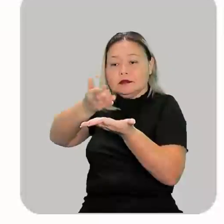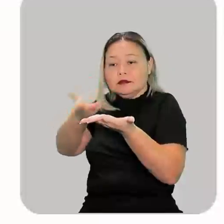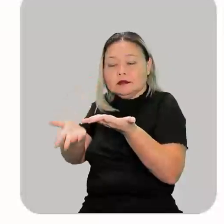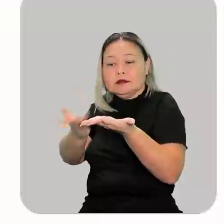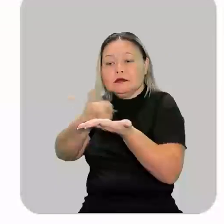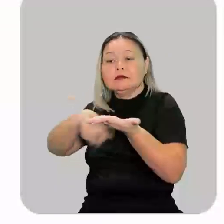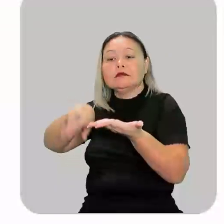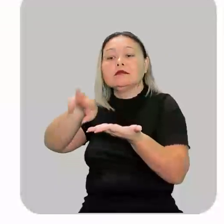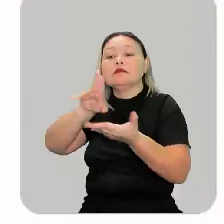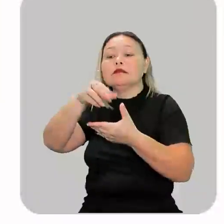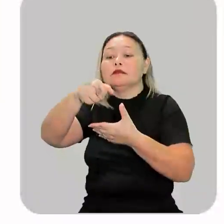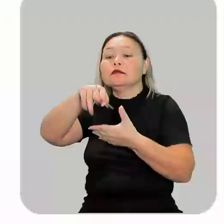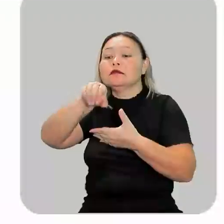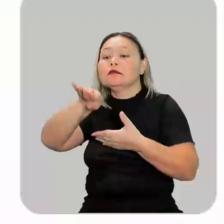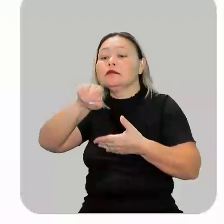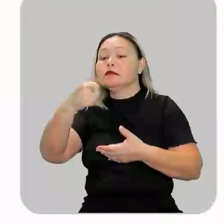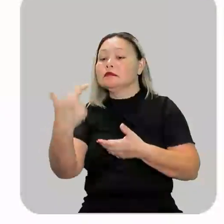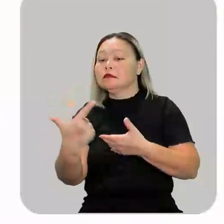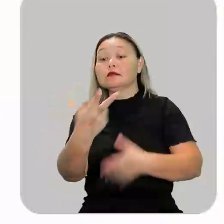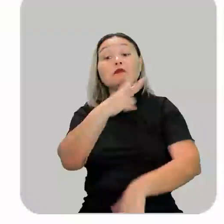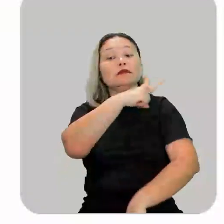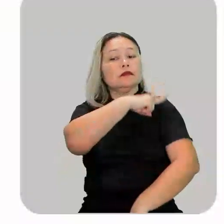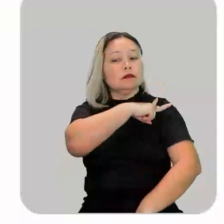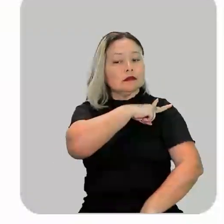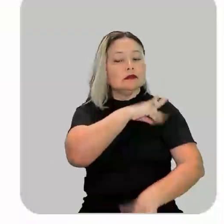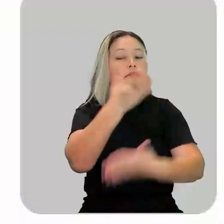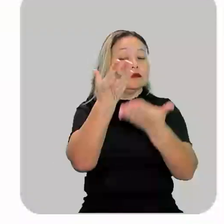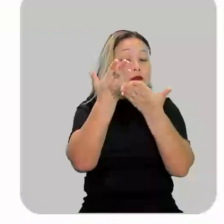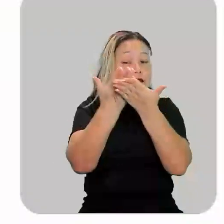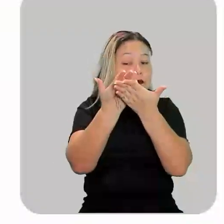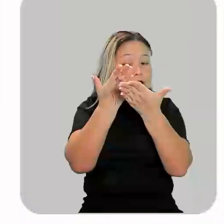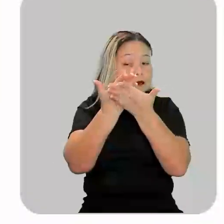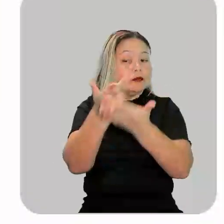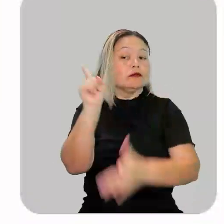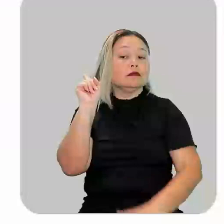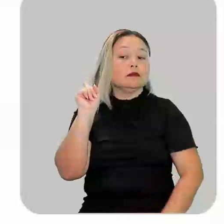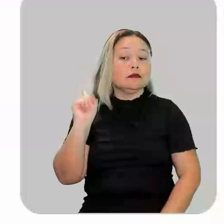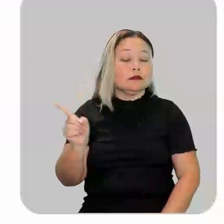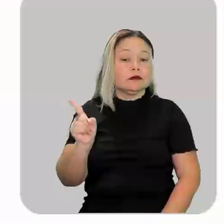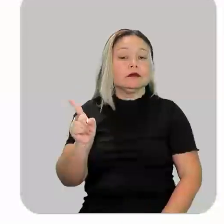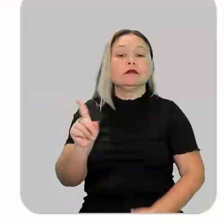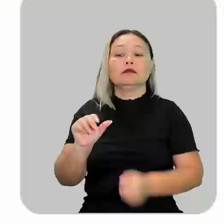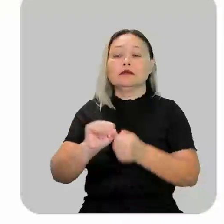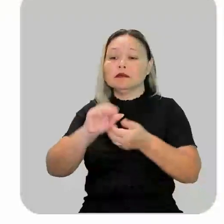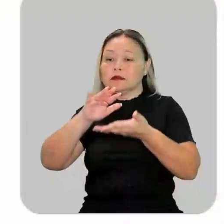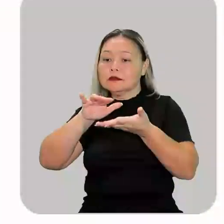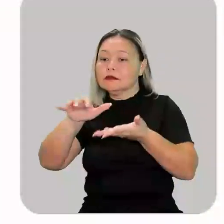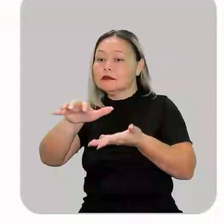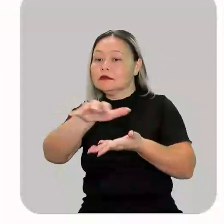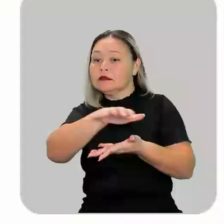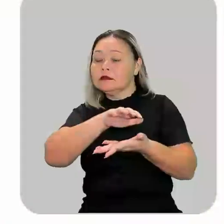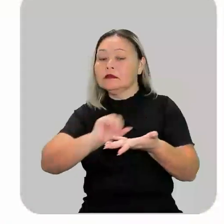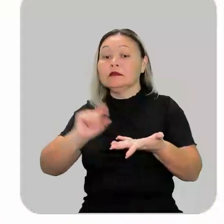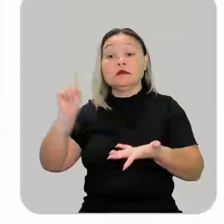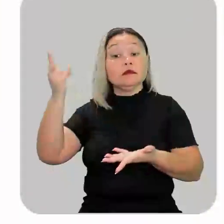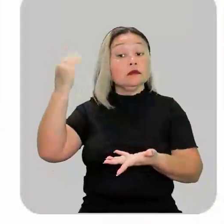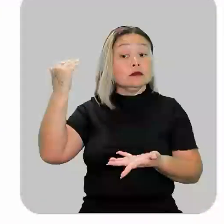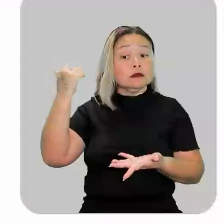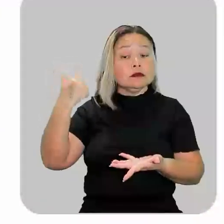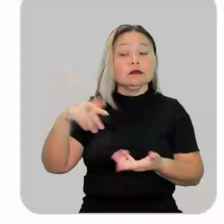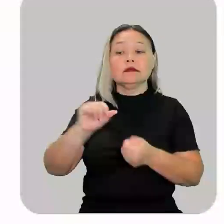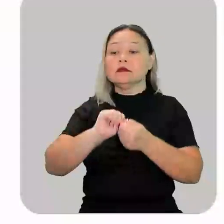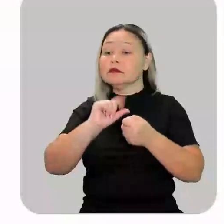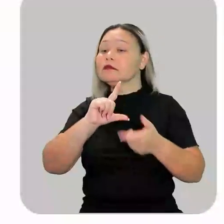ano, na unidade 2, a gente estudou muito bem esse assunto, geometria espacial. E tá lá no